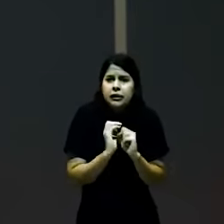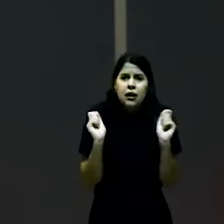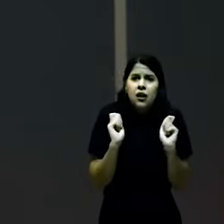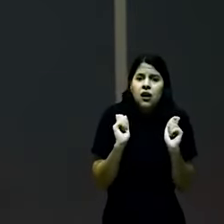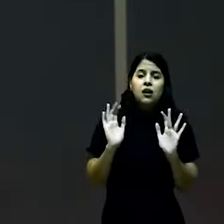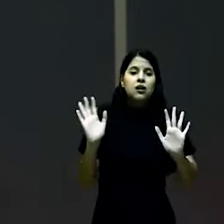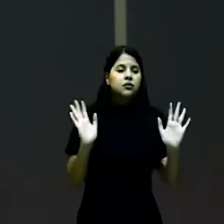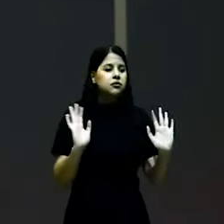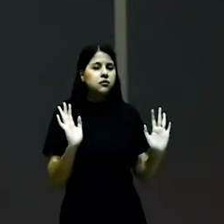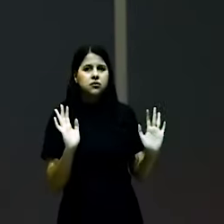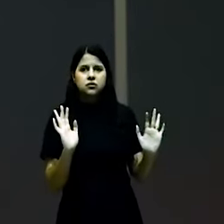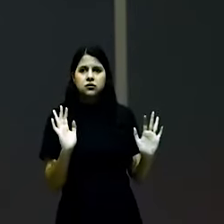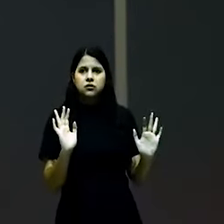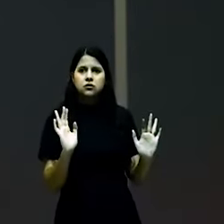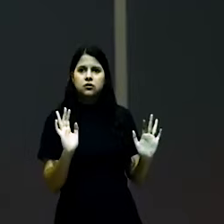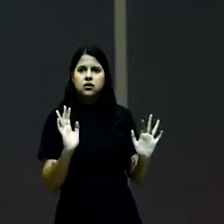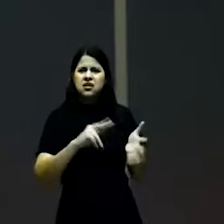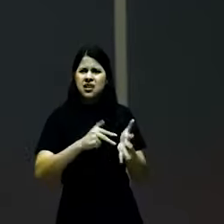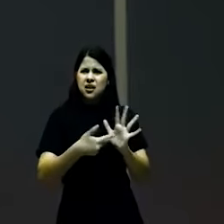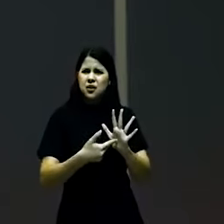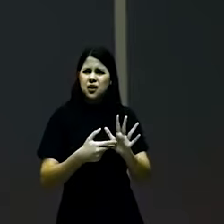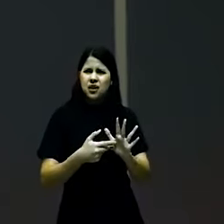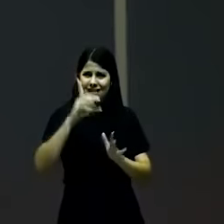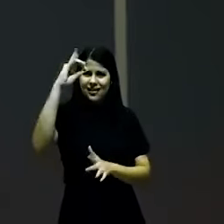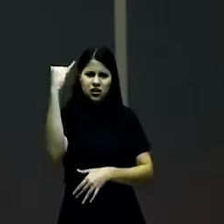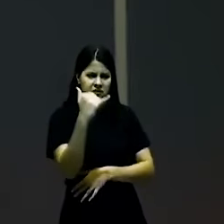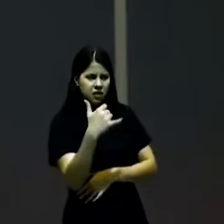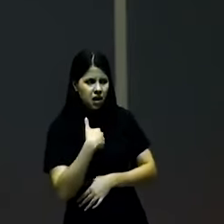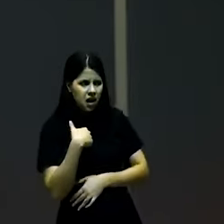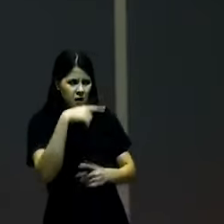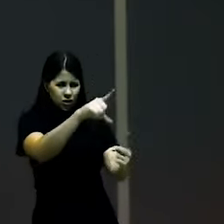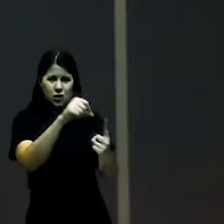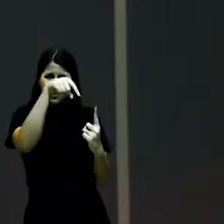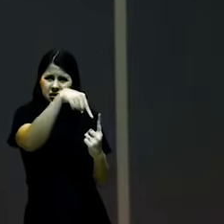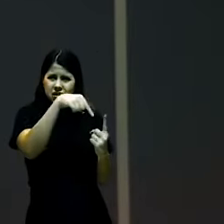Elias, eu não te chamei para ficar na caverna. Não.